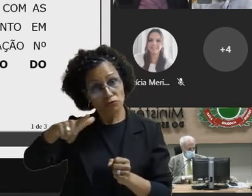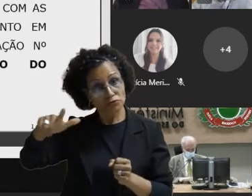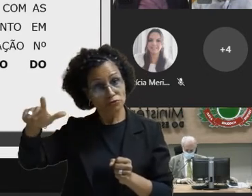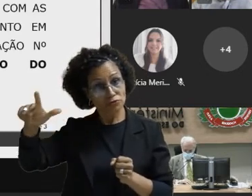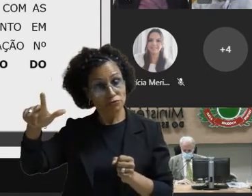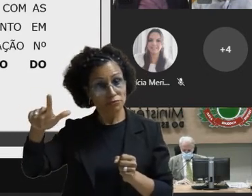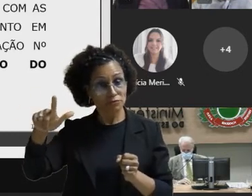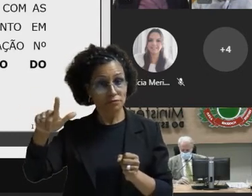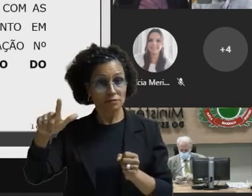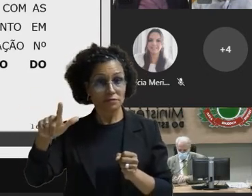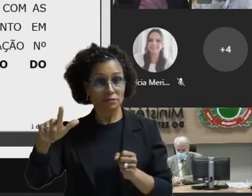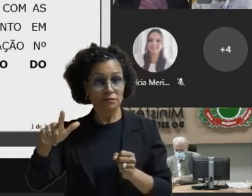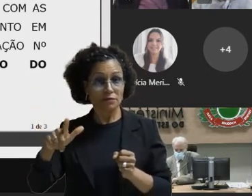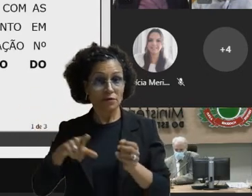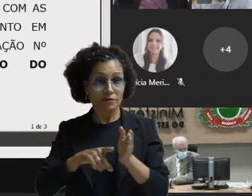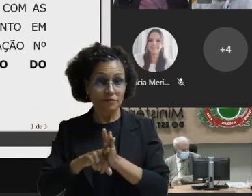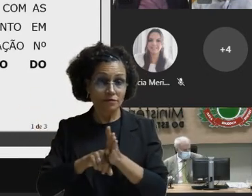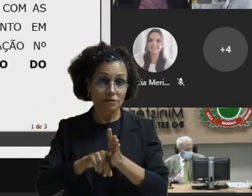fundamentos da